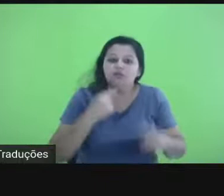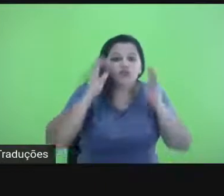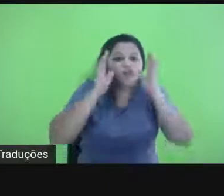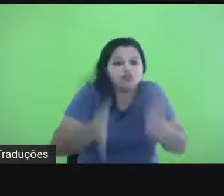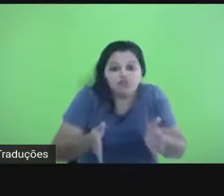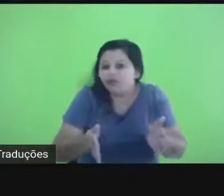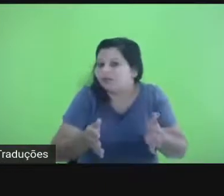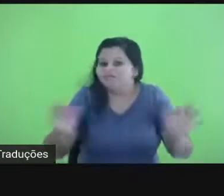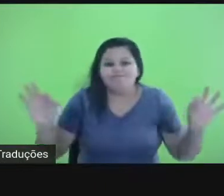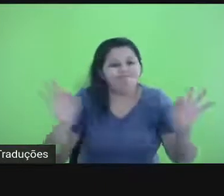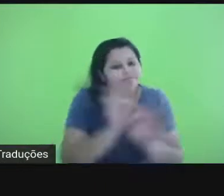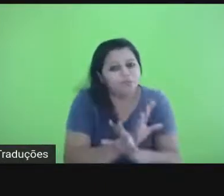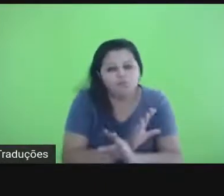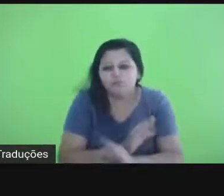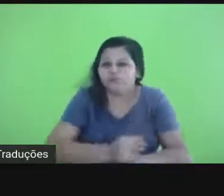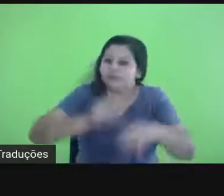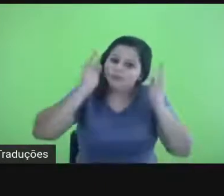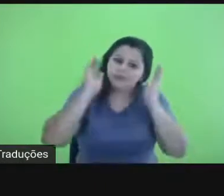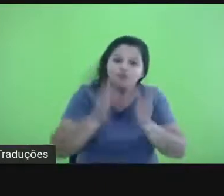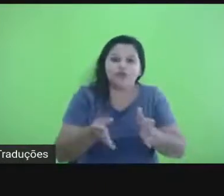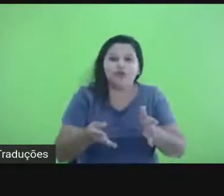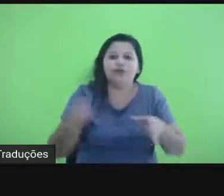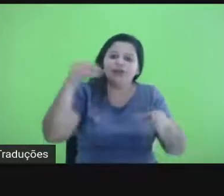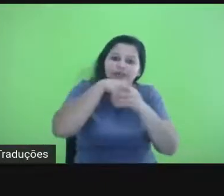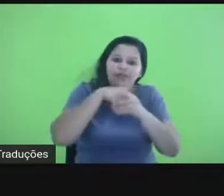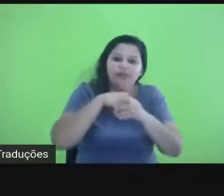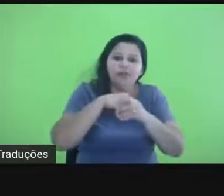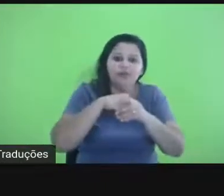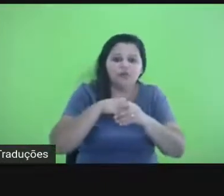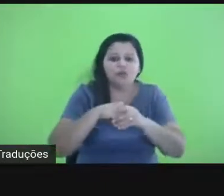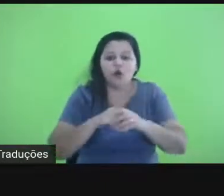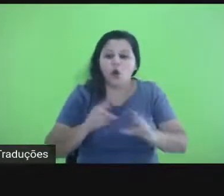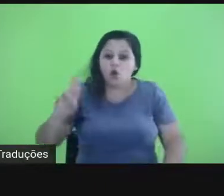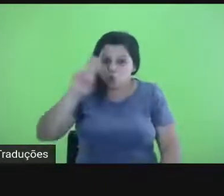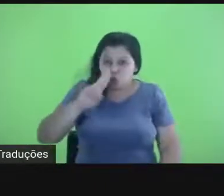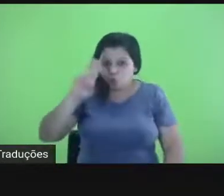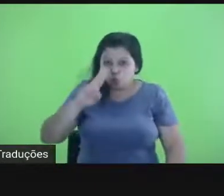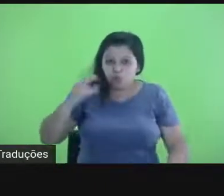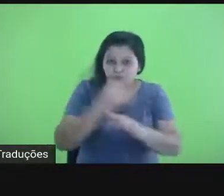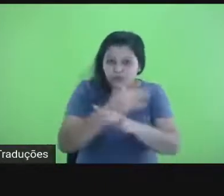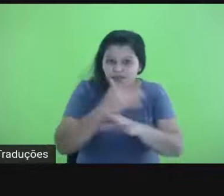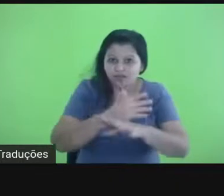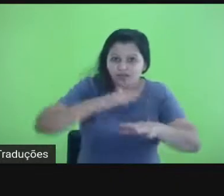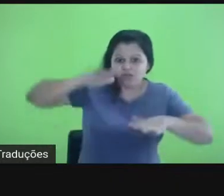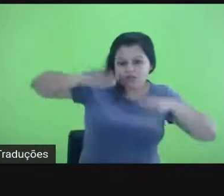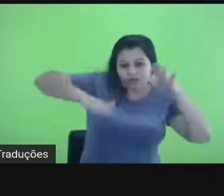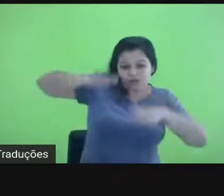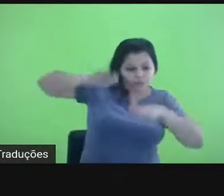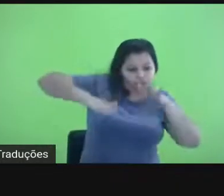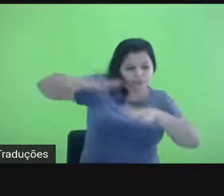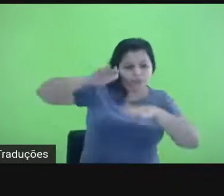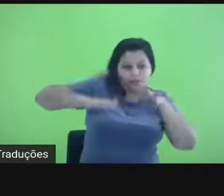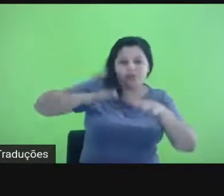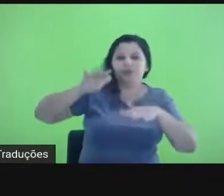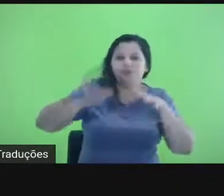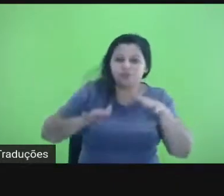está condicionado, né, o nosso uso da cidade está condicionado a essas questões do espelhamento